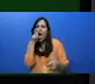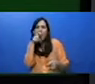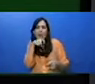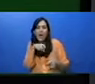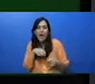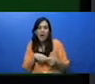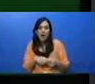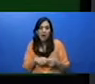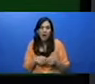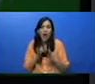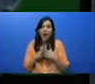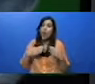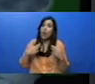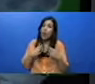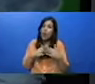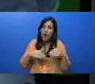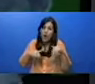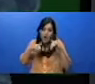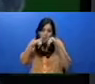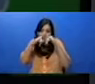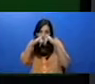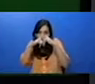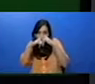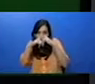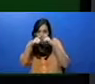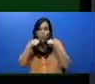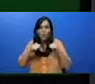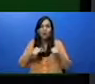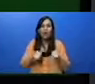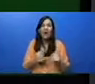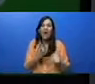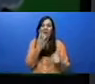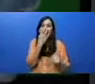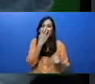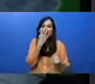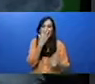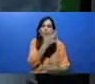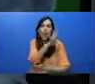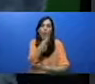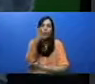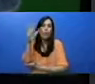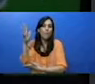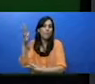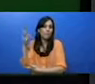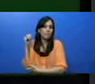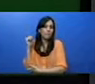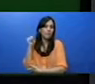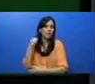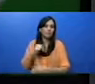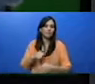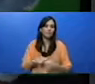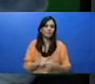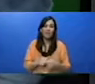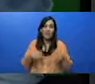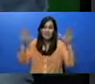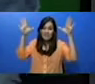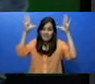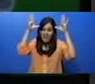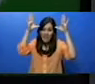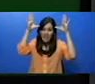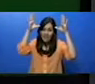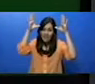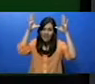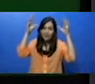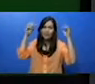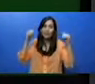ariranha, besouro de chifre, o cachorro do mato vinagre, cervo do Pantanal, o